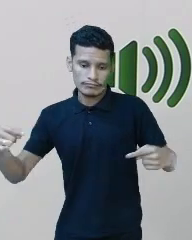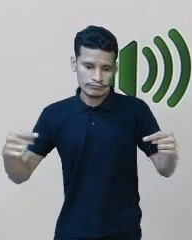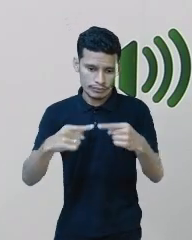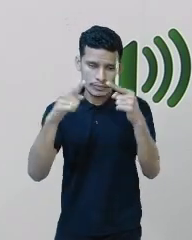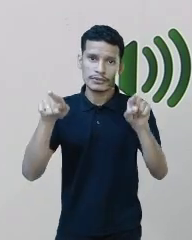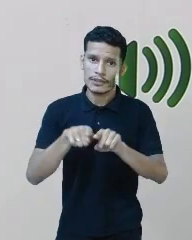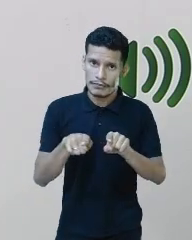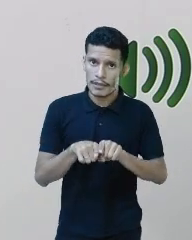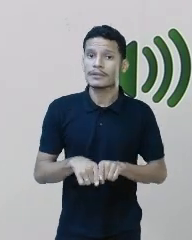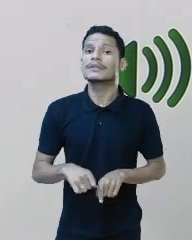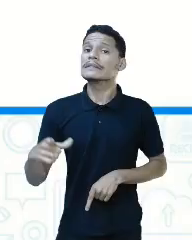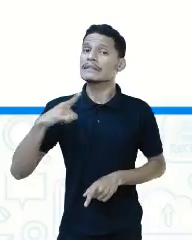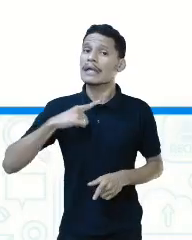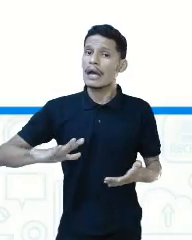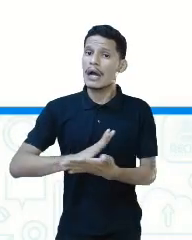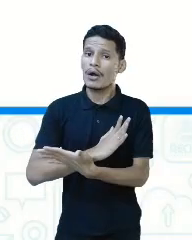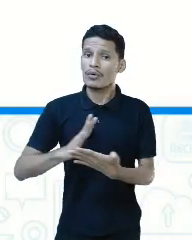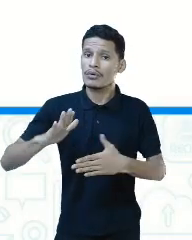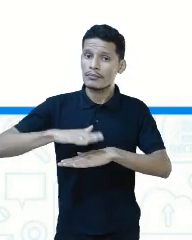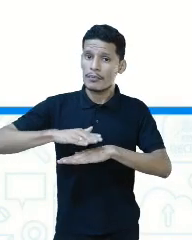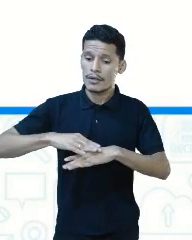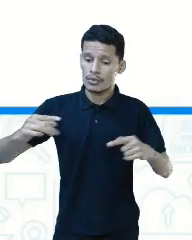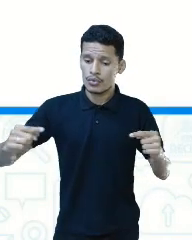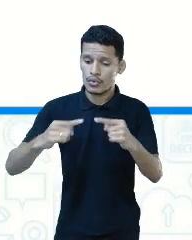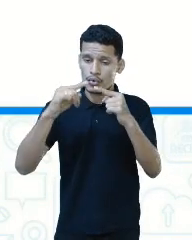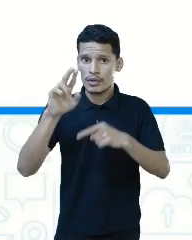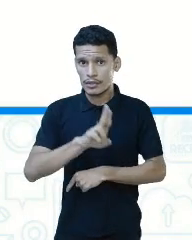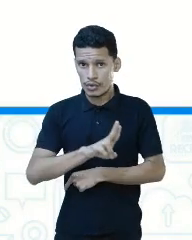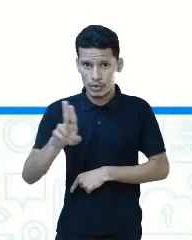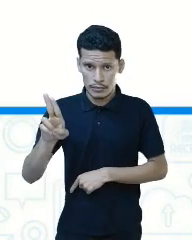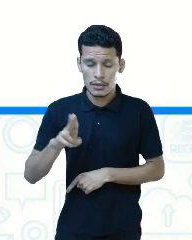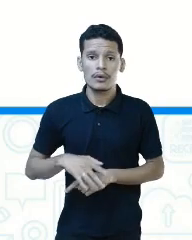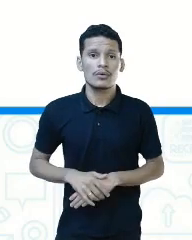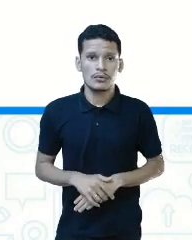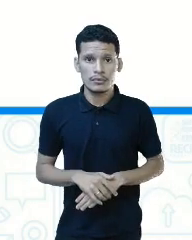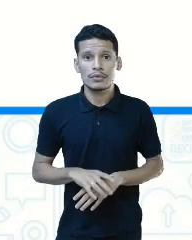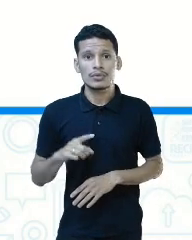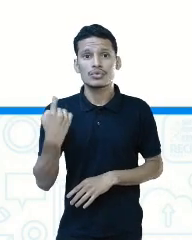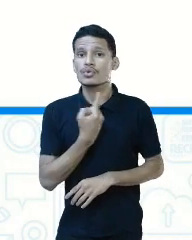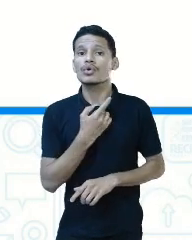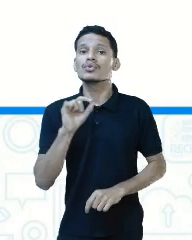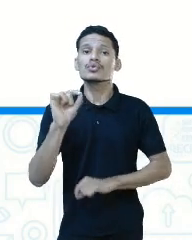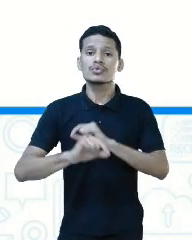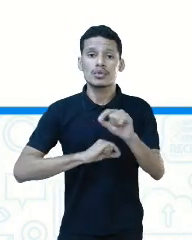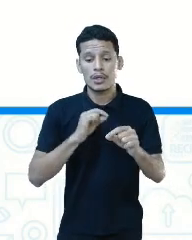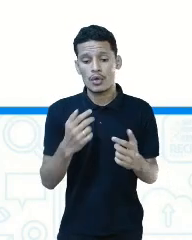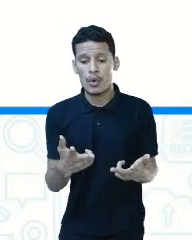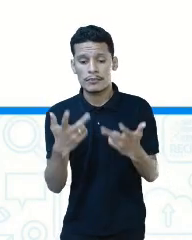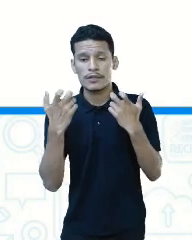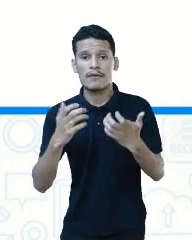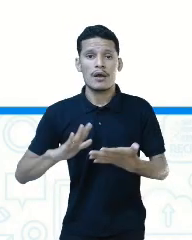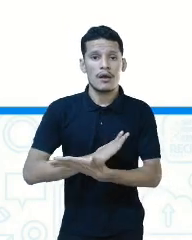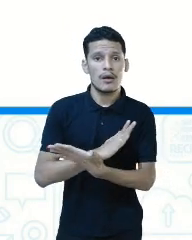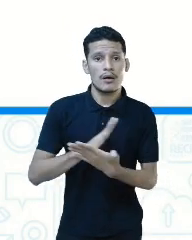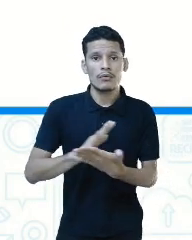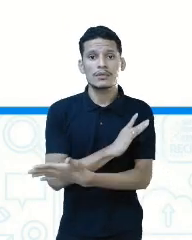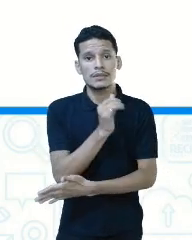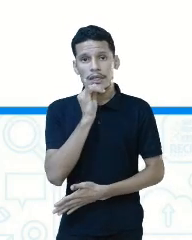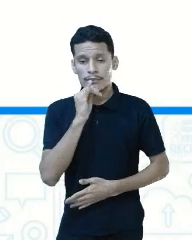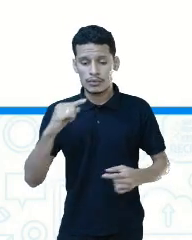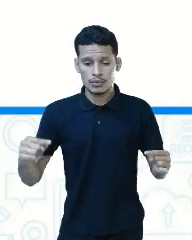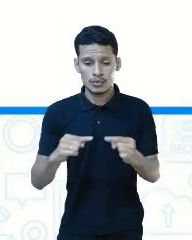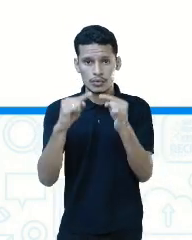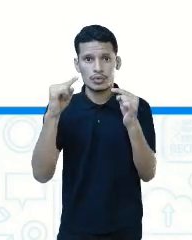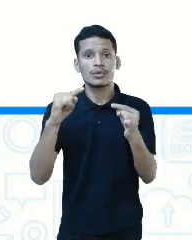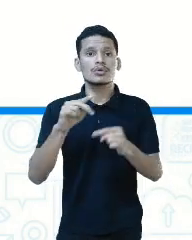Existem diferentes casos de concordância nominal. Então, nós vamos ver alguns exemplos de concordância nominal